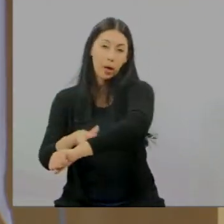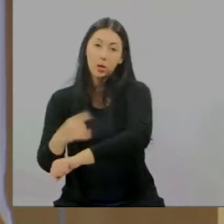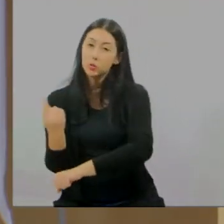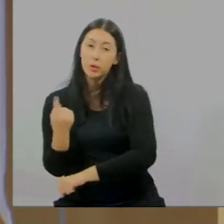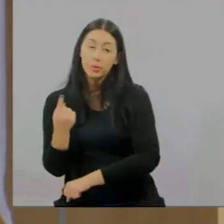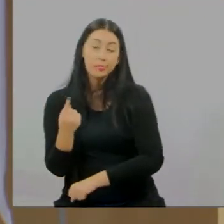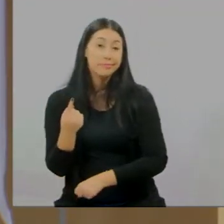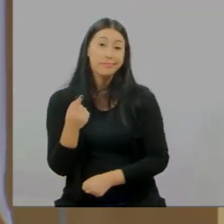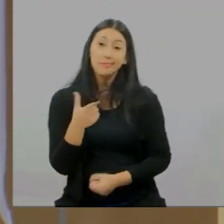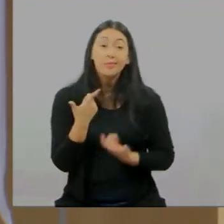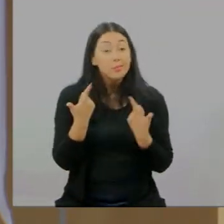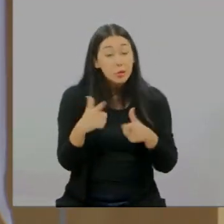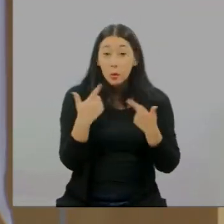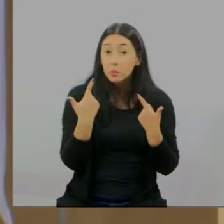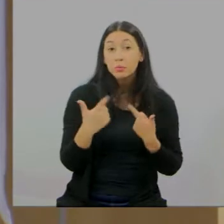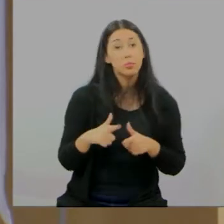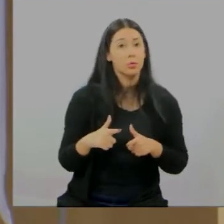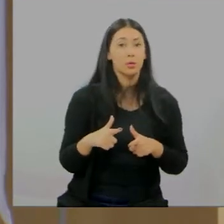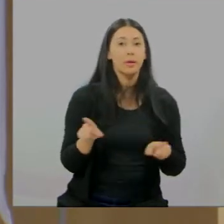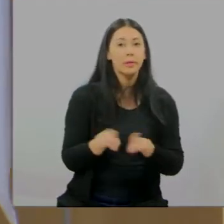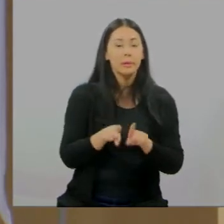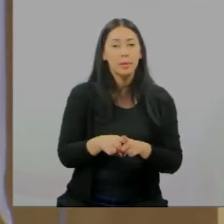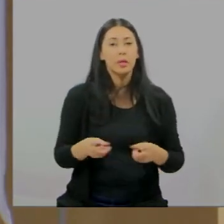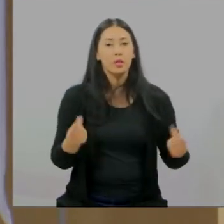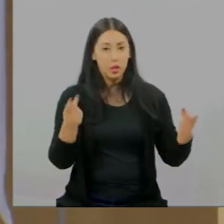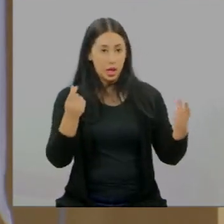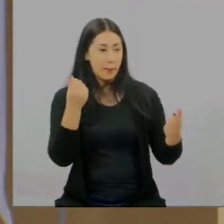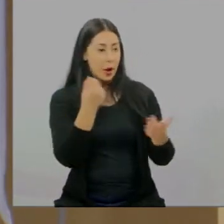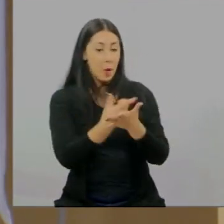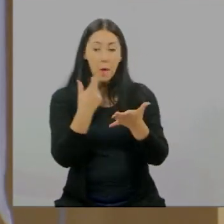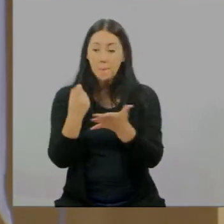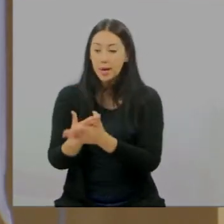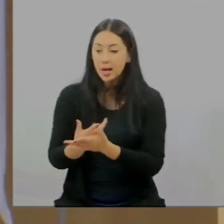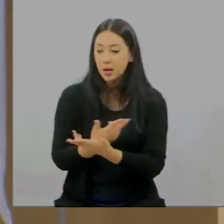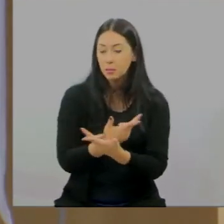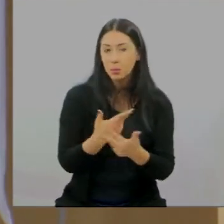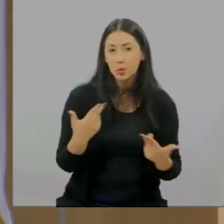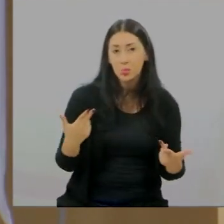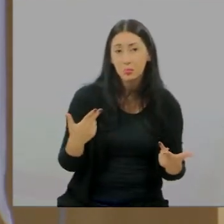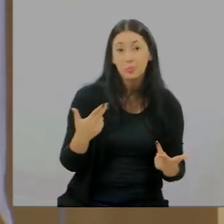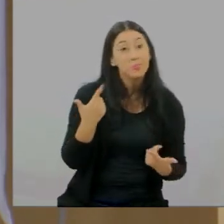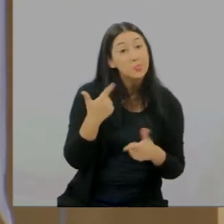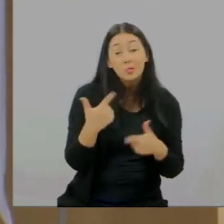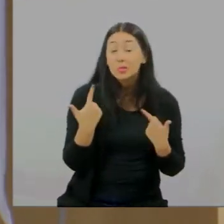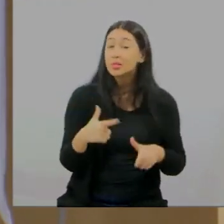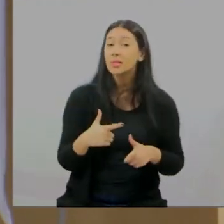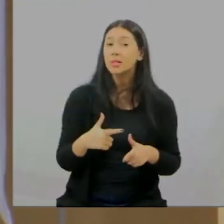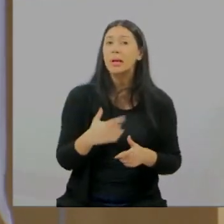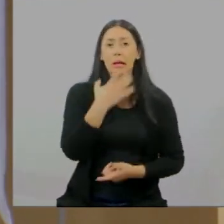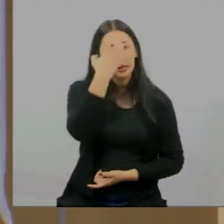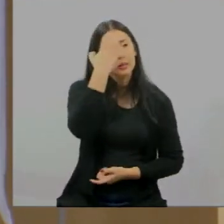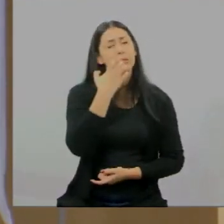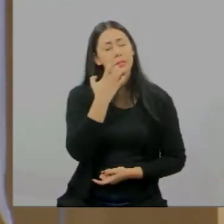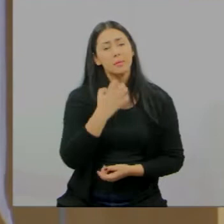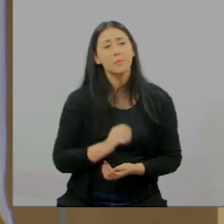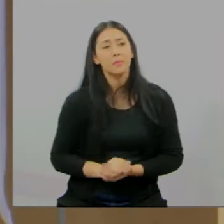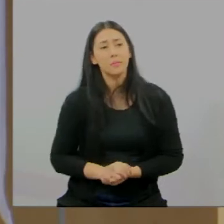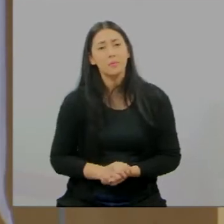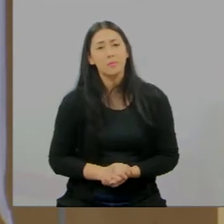e condições de ter verba para adquirir tudo descartável. Então, a coisa é muito séria,